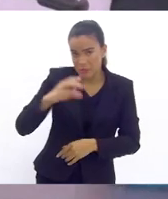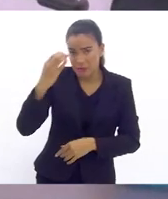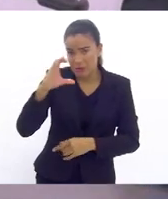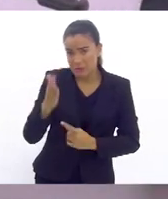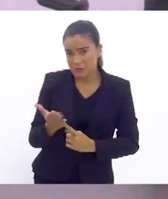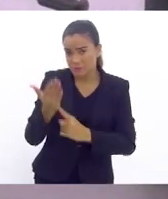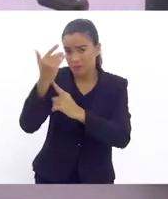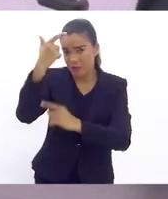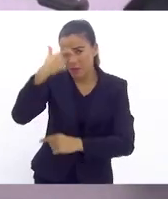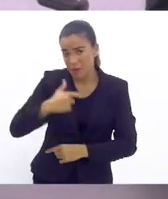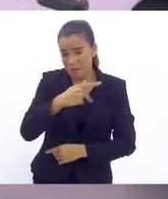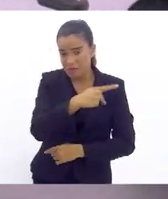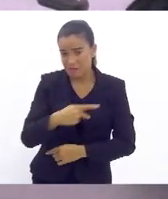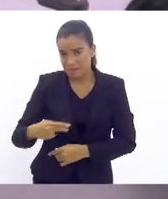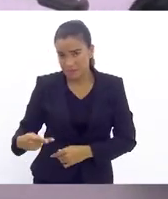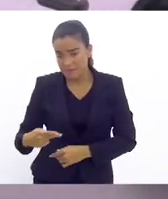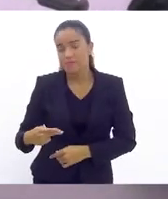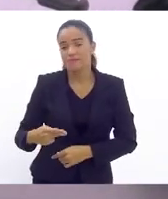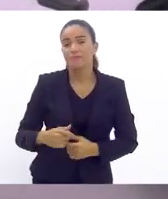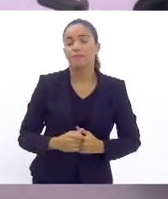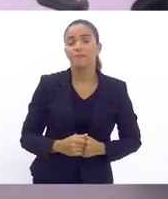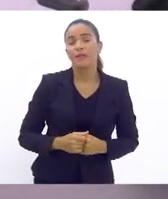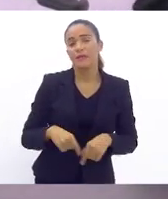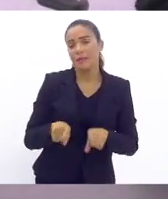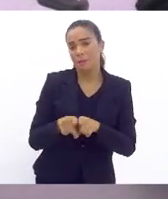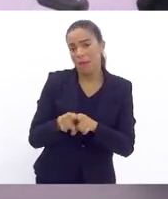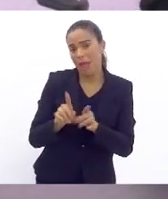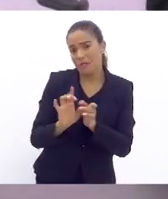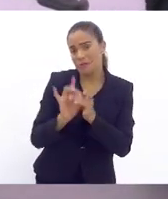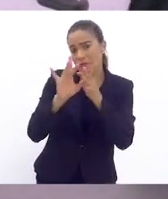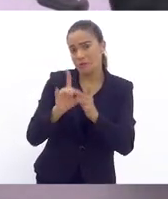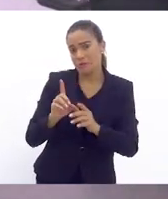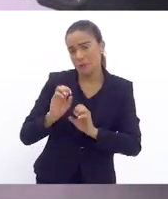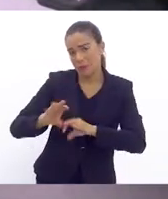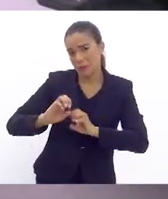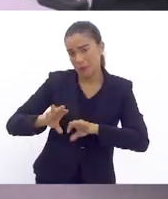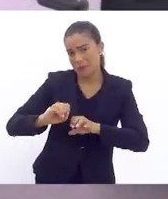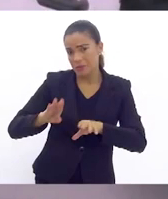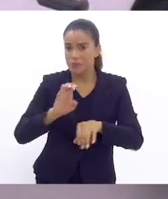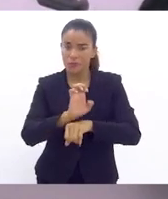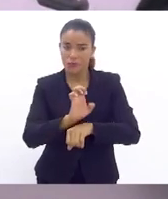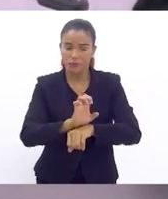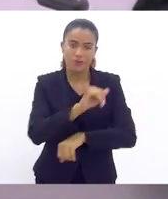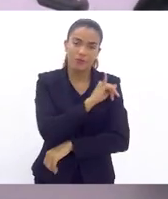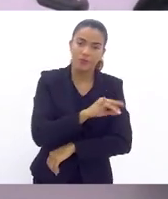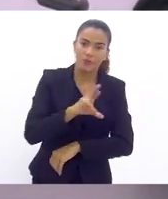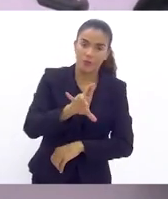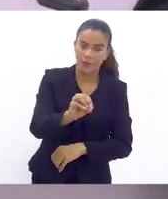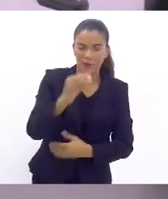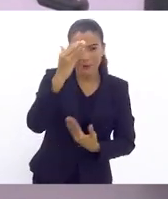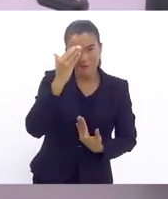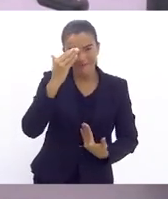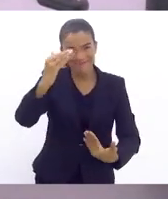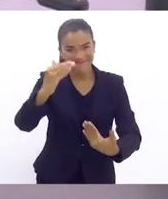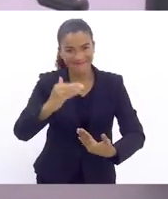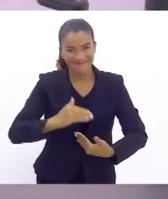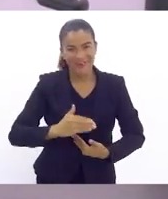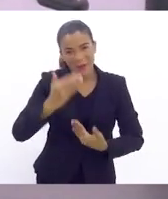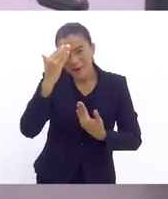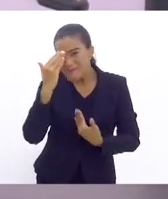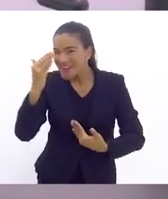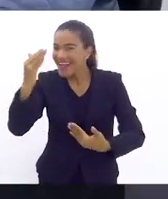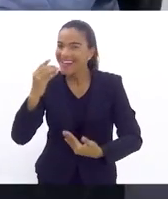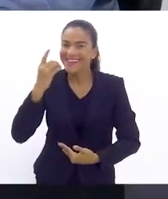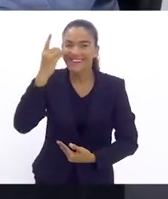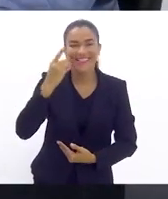estou como presidente também à disposição da Educação do nosso Estado aqui do Rio de Janeiro muito obrigada obrigada